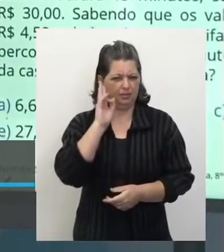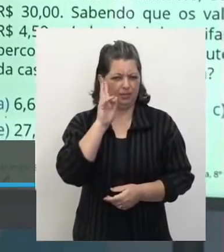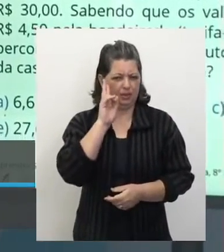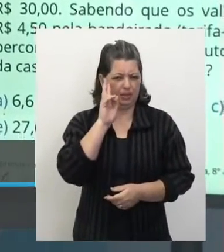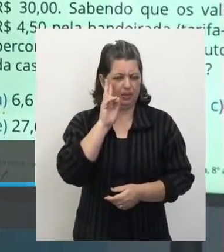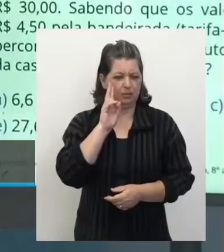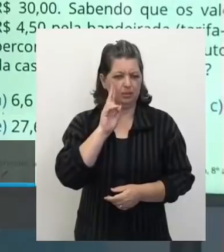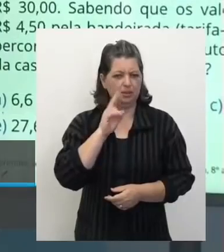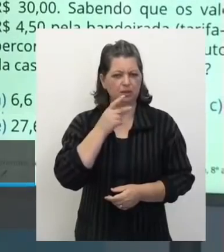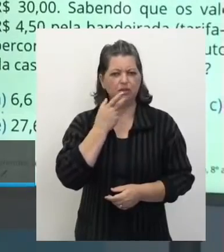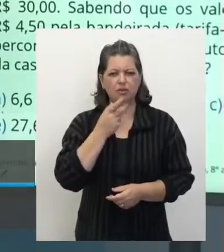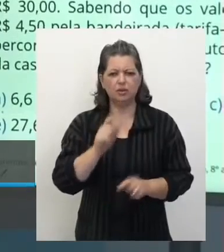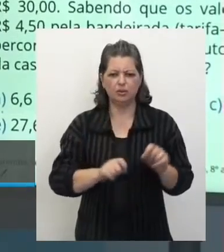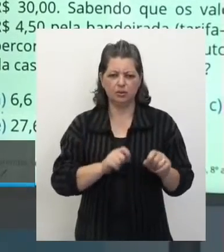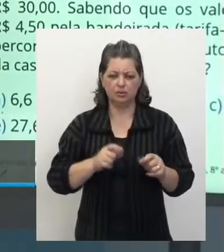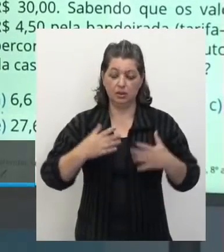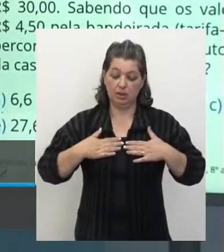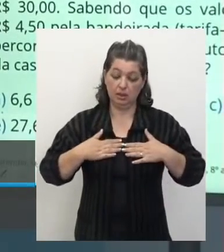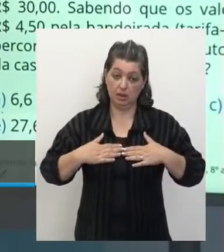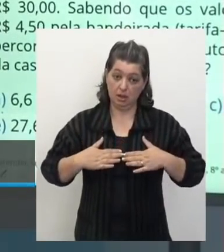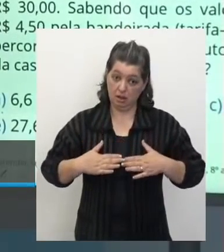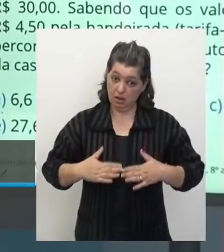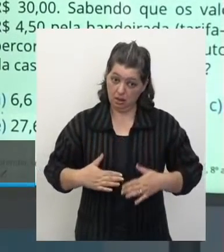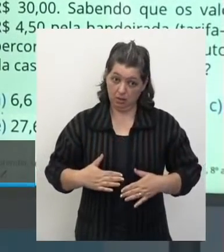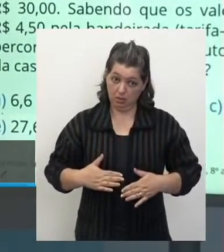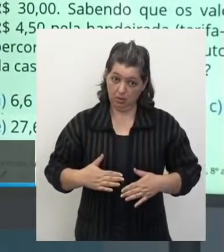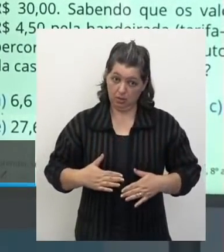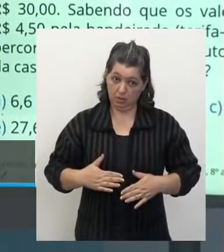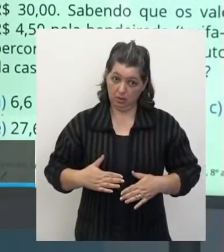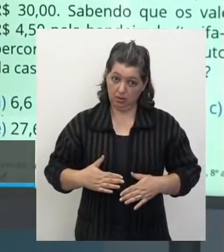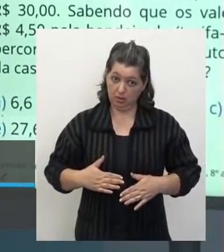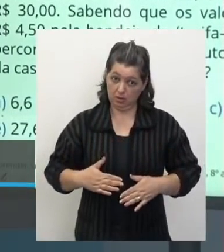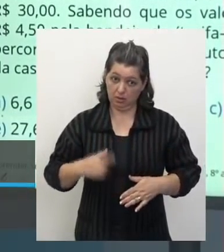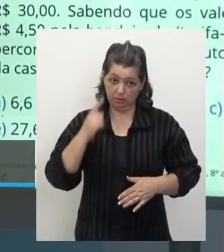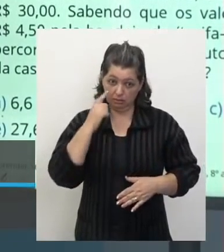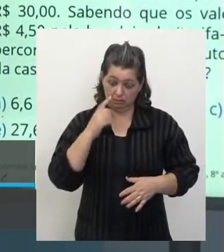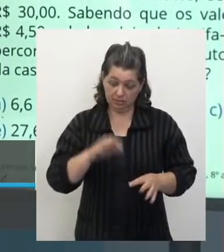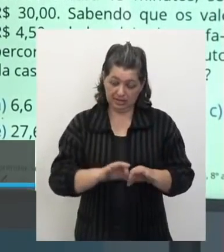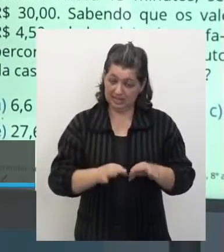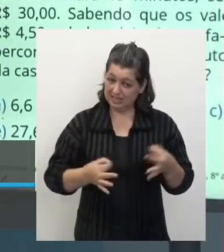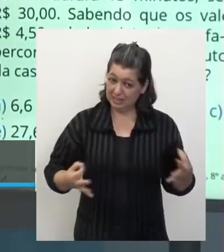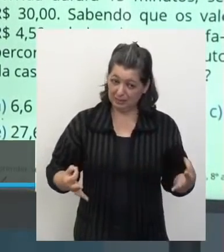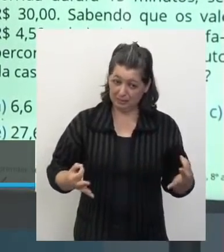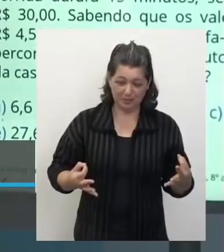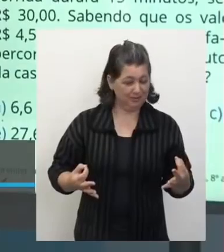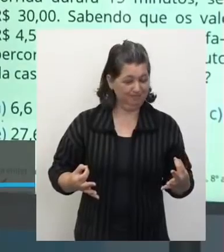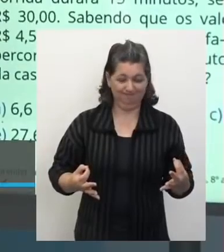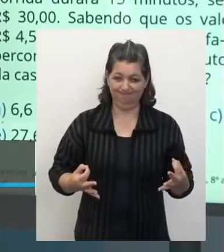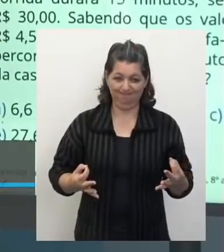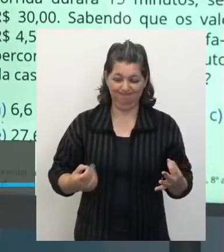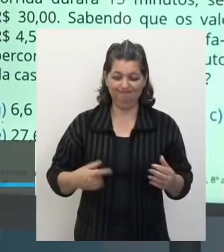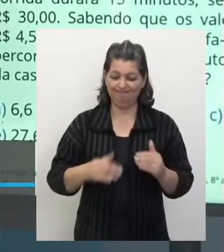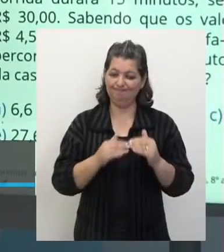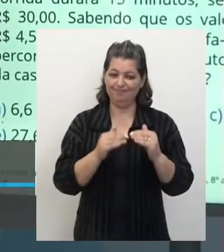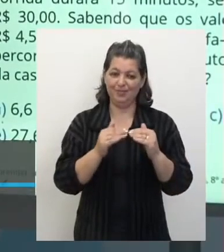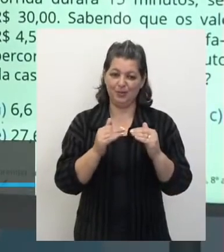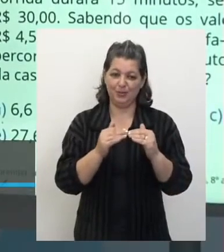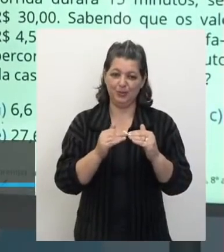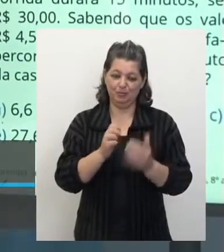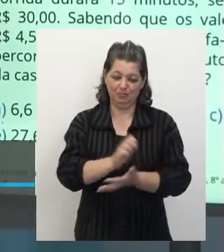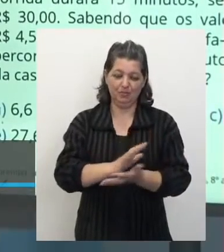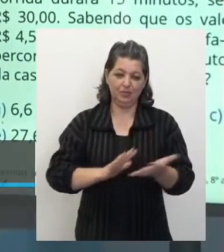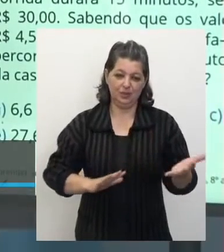chat. Mas, Osmar, por quanto que ela vende o bolo? Bom, depende de quanto que ela quer ganhar. Depende de qual é o lucro que ela quer ter, né?